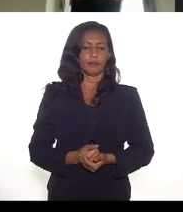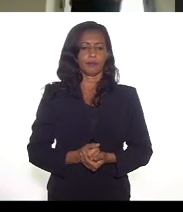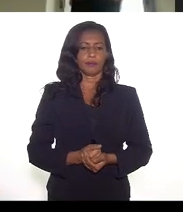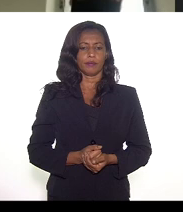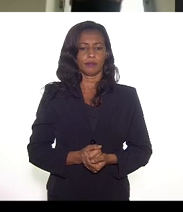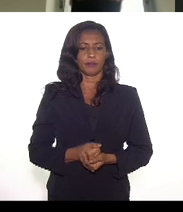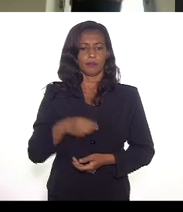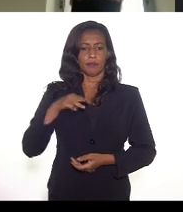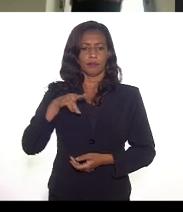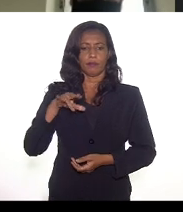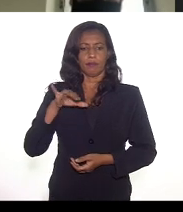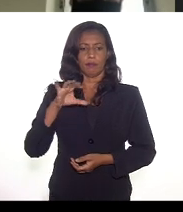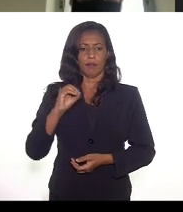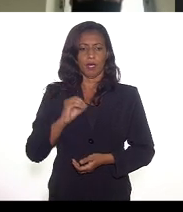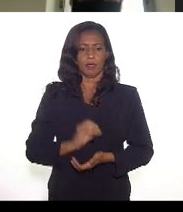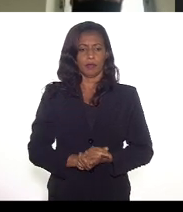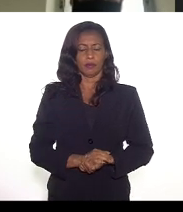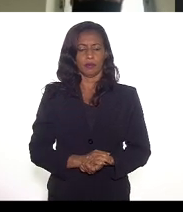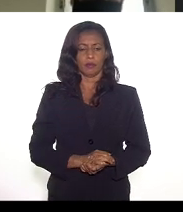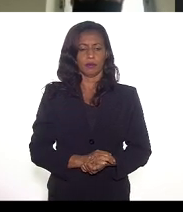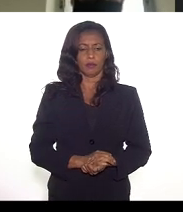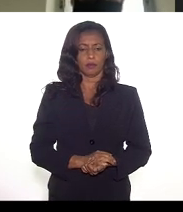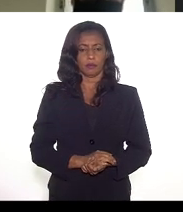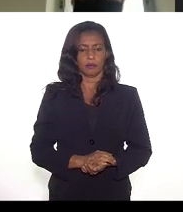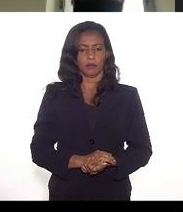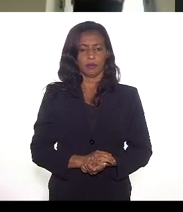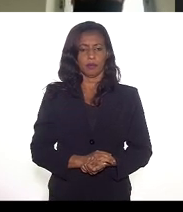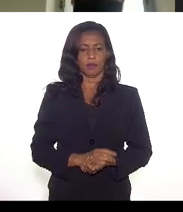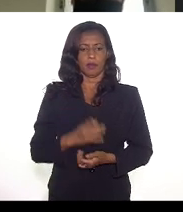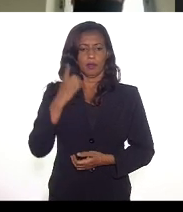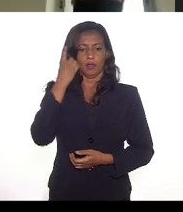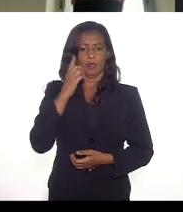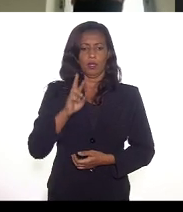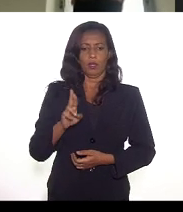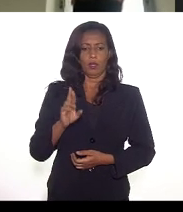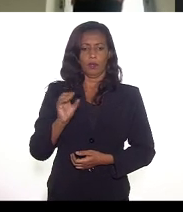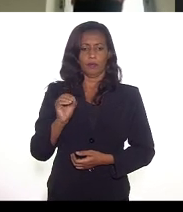Deputado Márcio Canella. Deputado Rodrigo Bacelar.